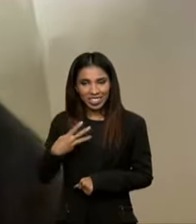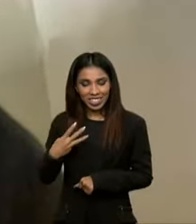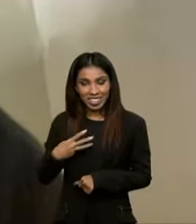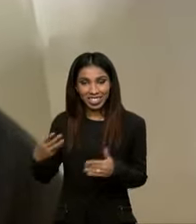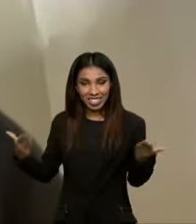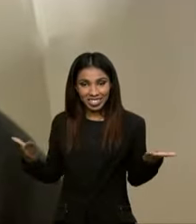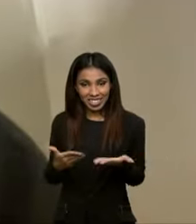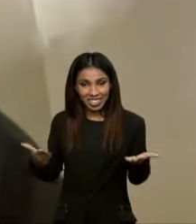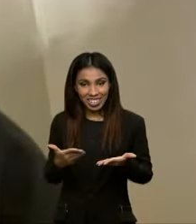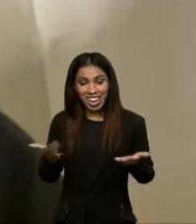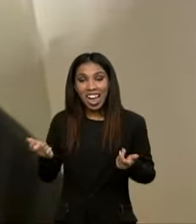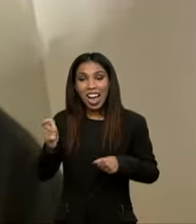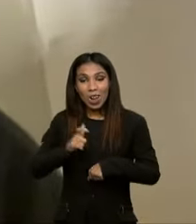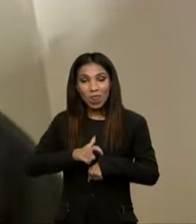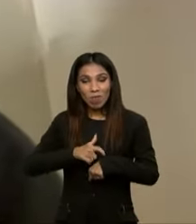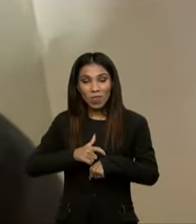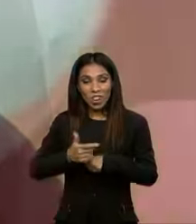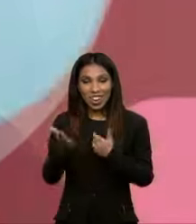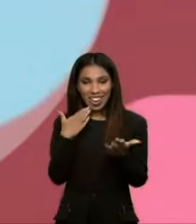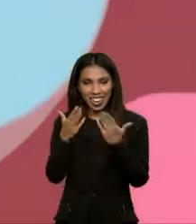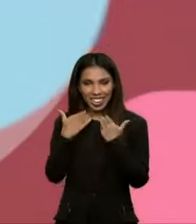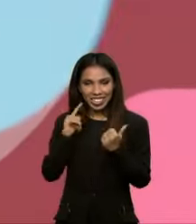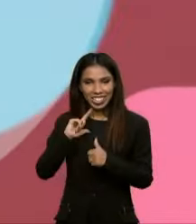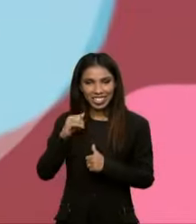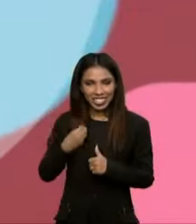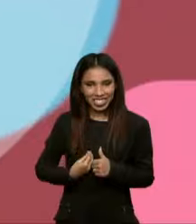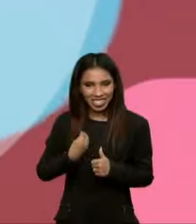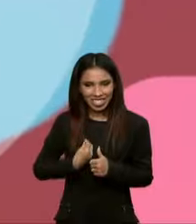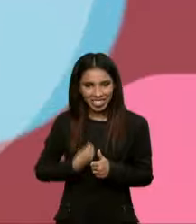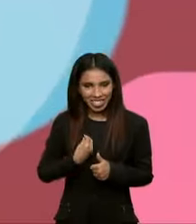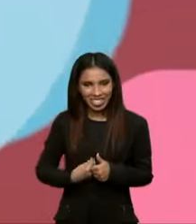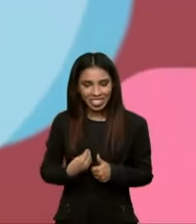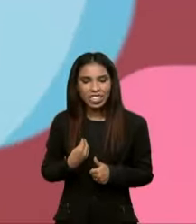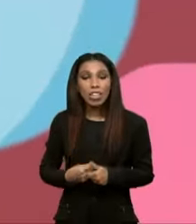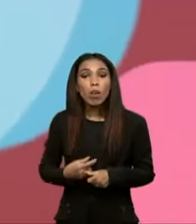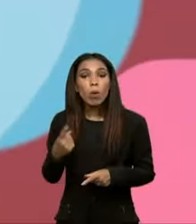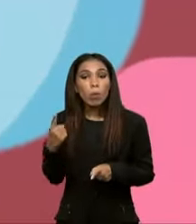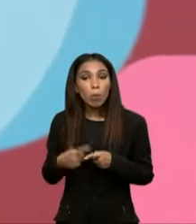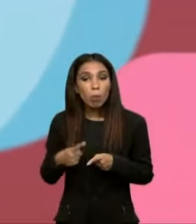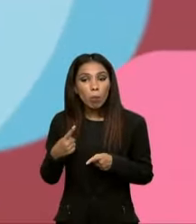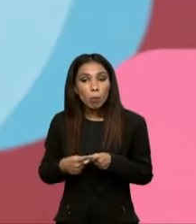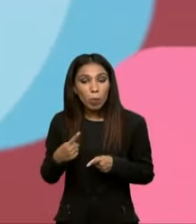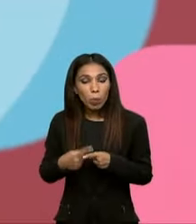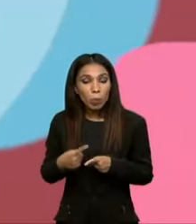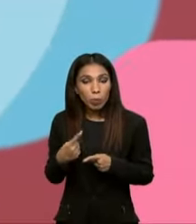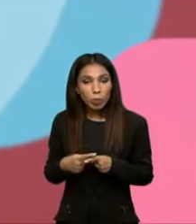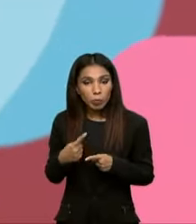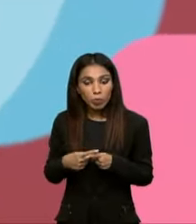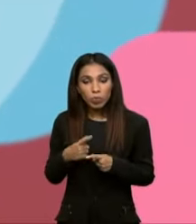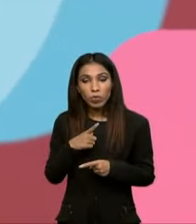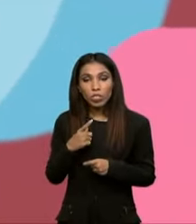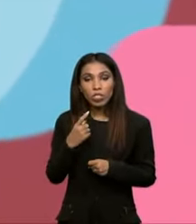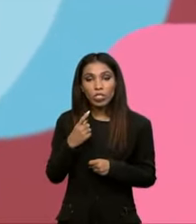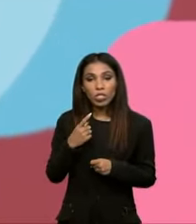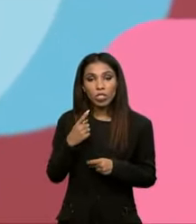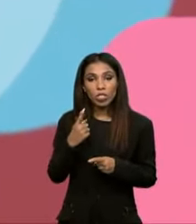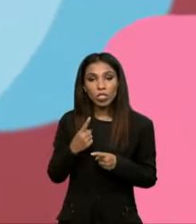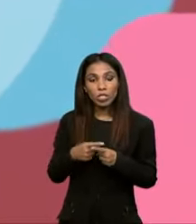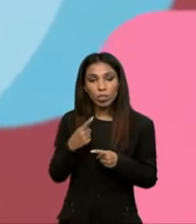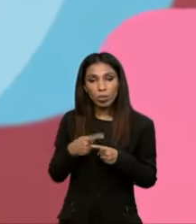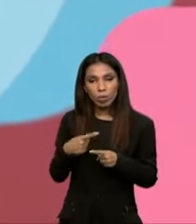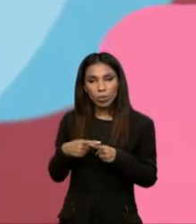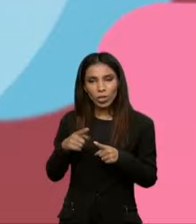ar hoje, neste exato momento que eu estou conversando com você aqui. Porque as pessoas precisam, esses trechos que estão aparecendo